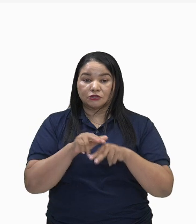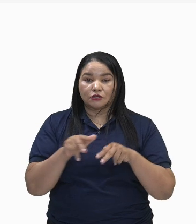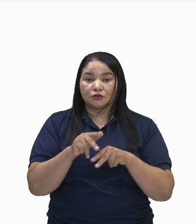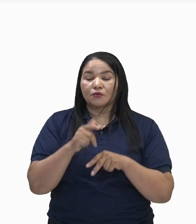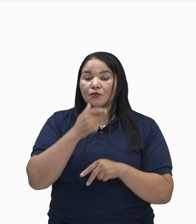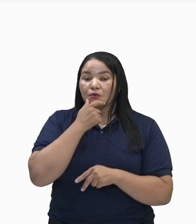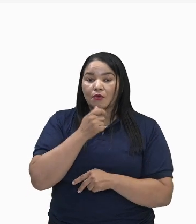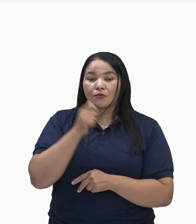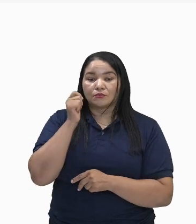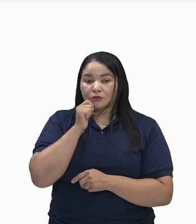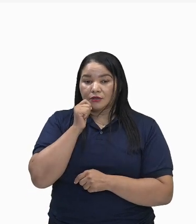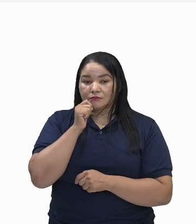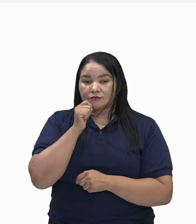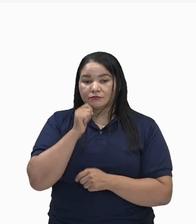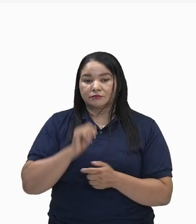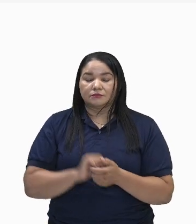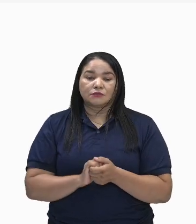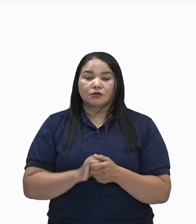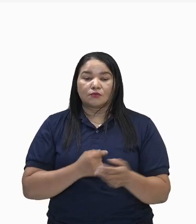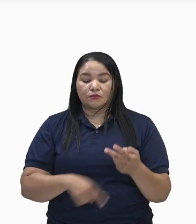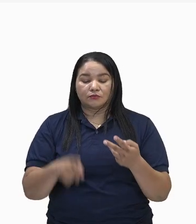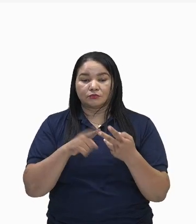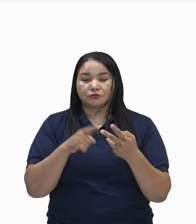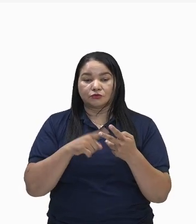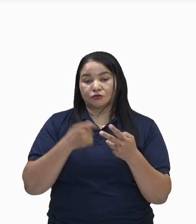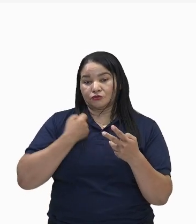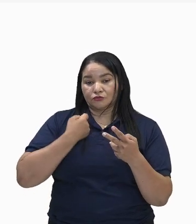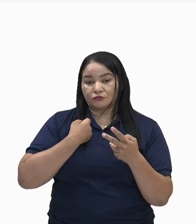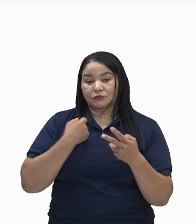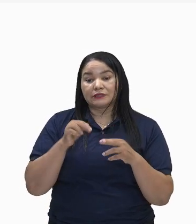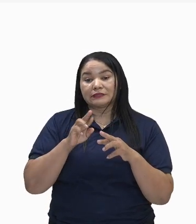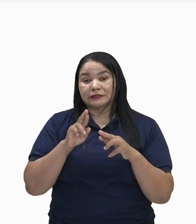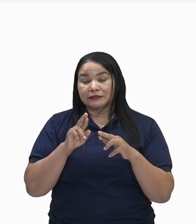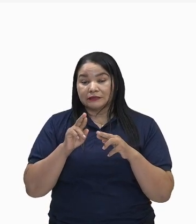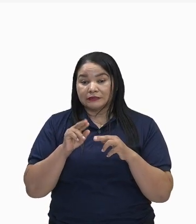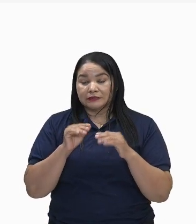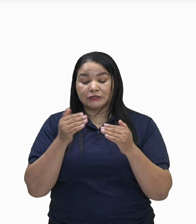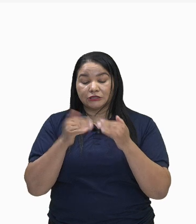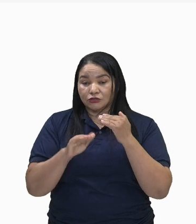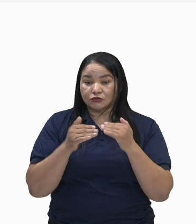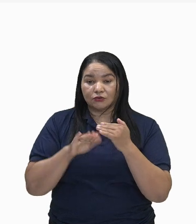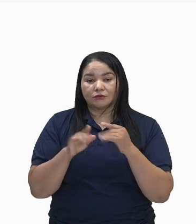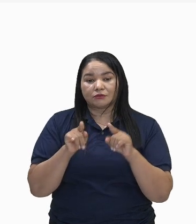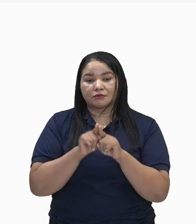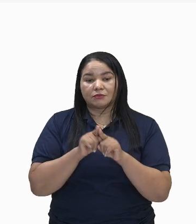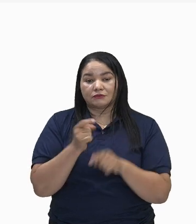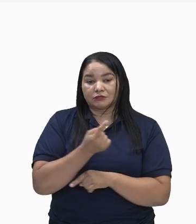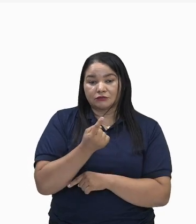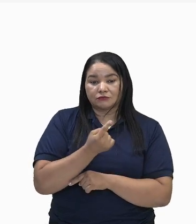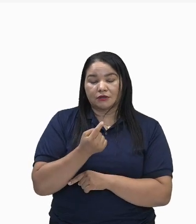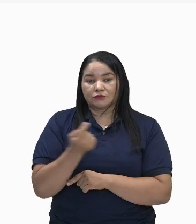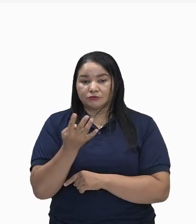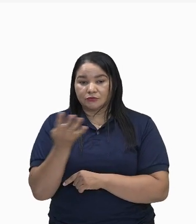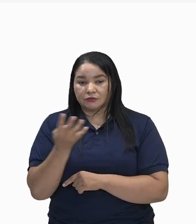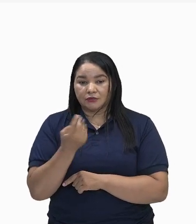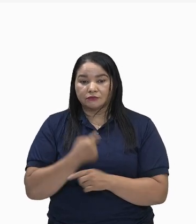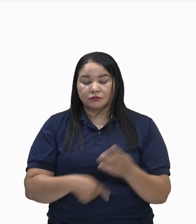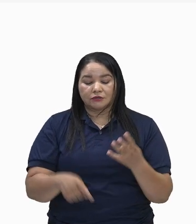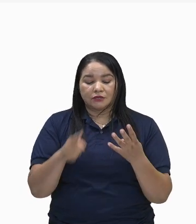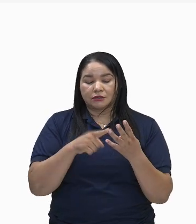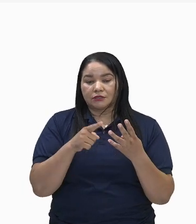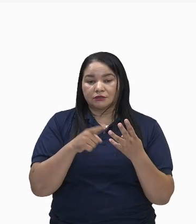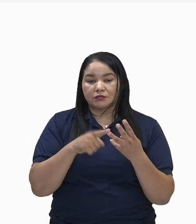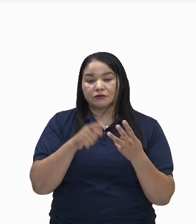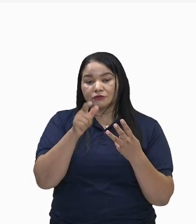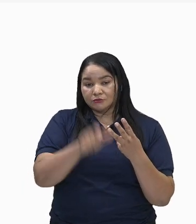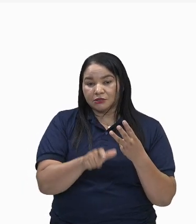masculino. Silepse de número, quando há discordância entre o singular e o plural. E a silepse de